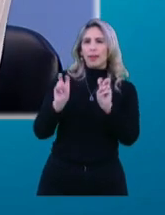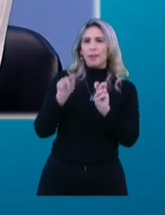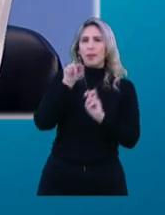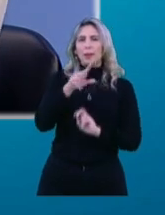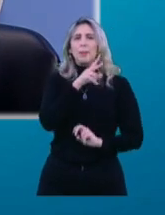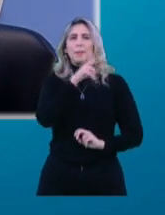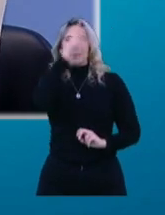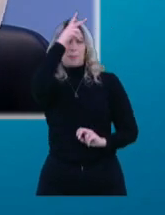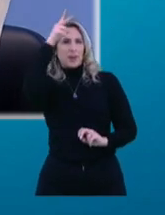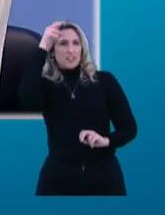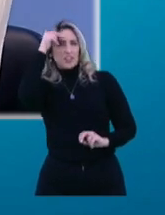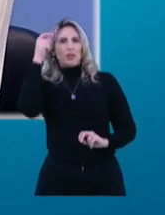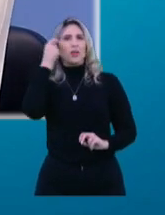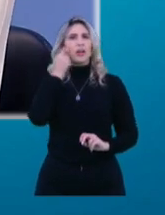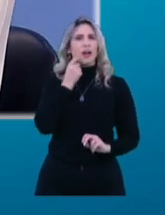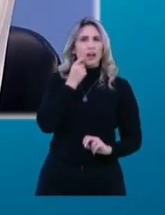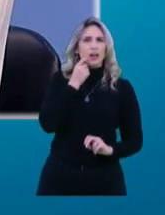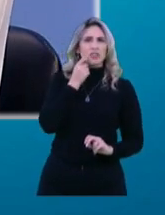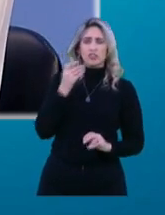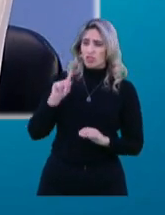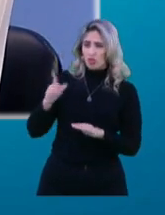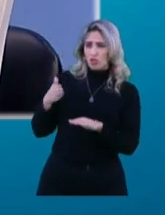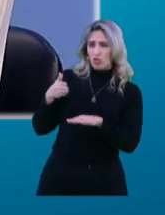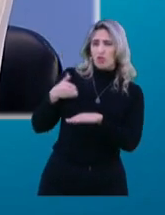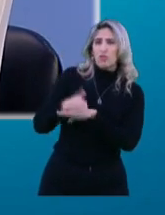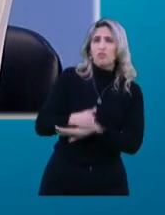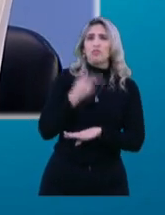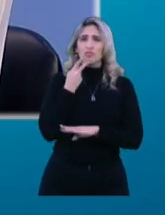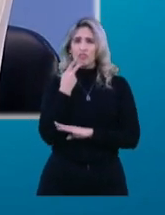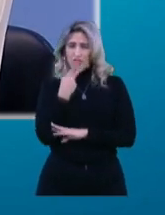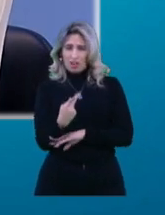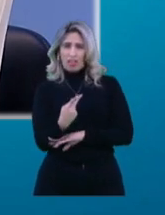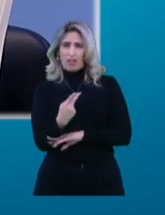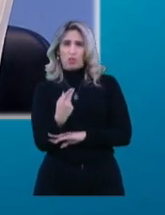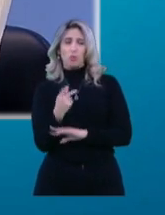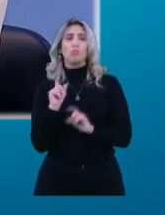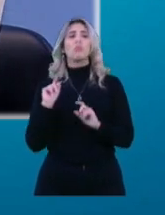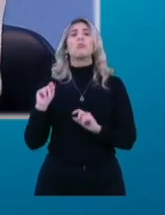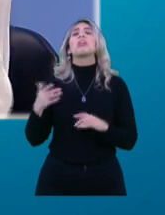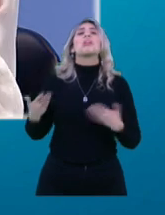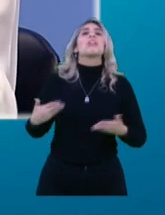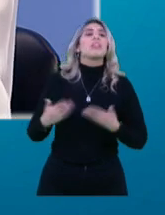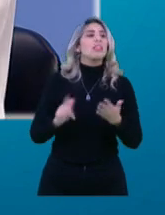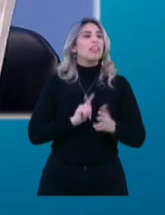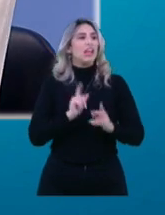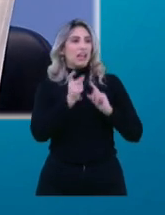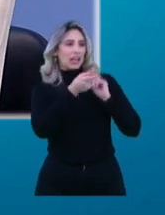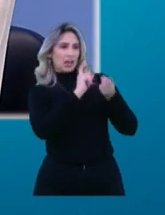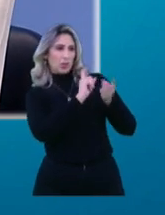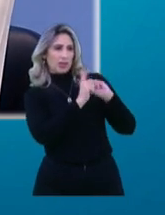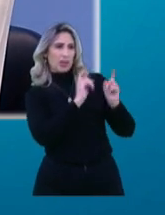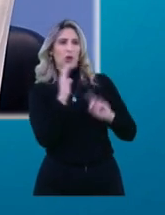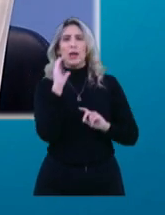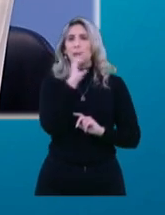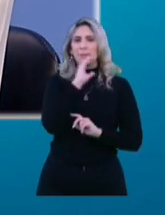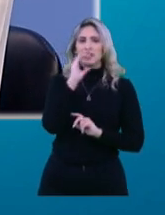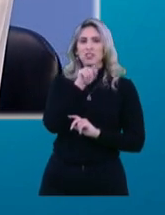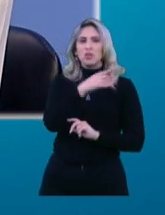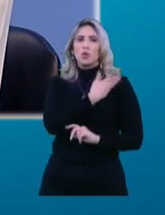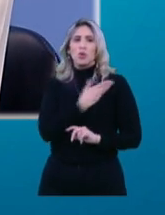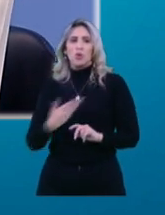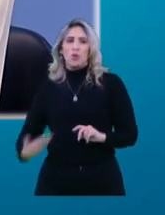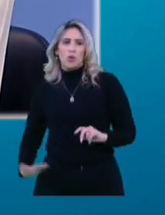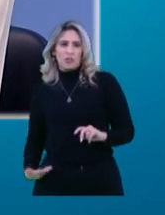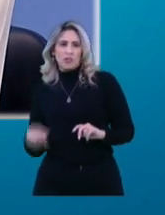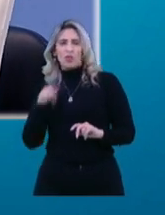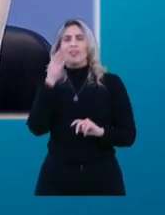O prefeito Ricardo Nunes deixa de vir ao debate hoje argumentando que tem uma reunião de emergência com o governador